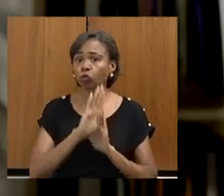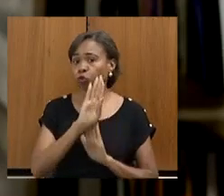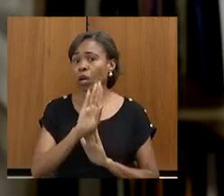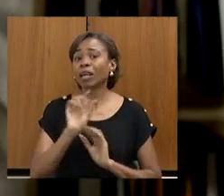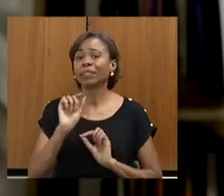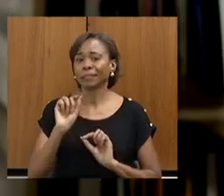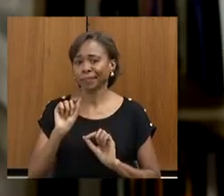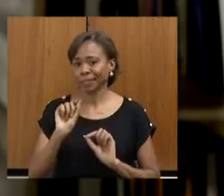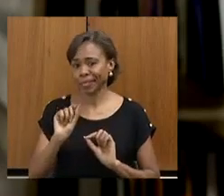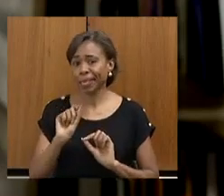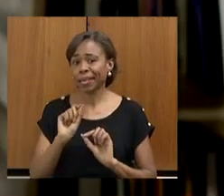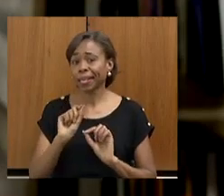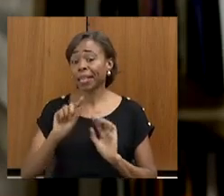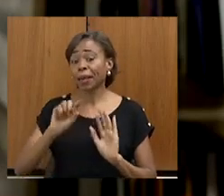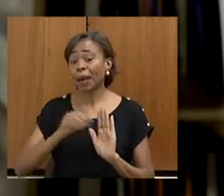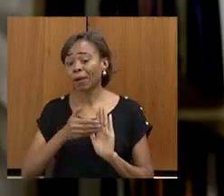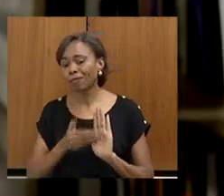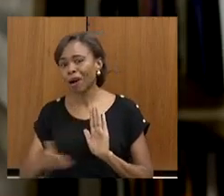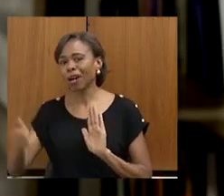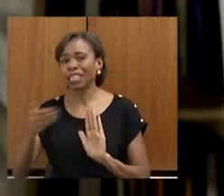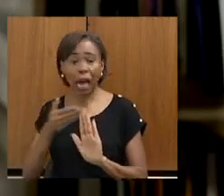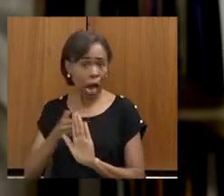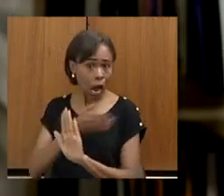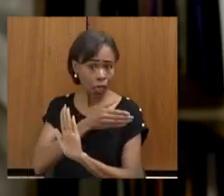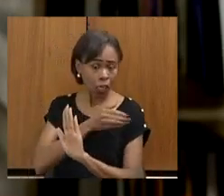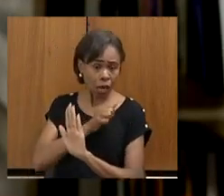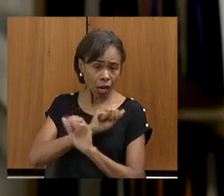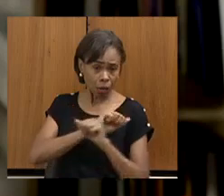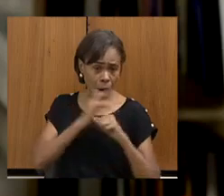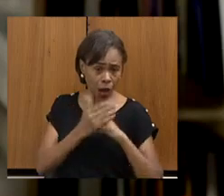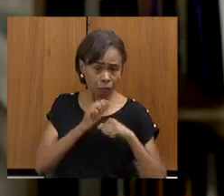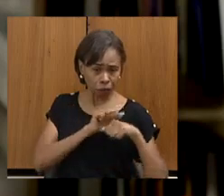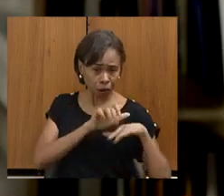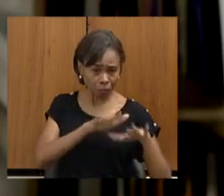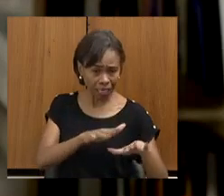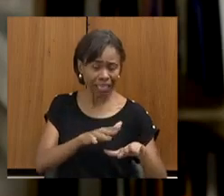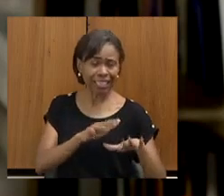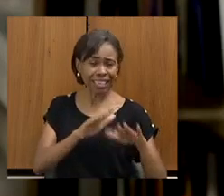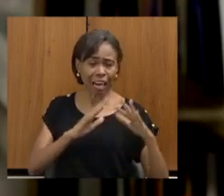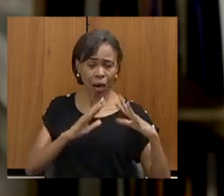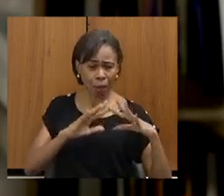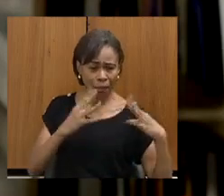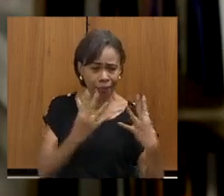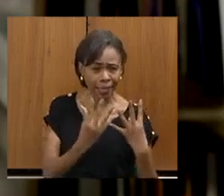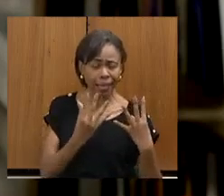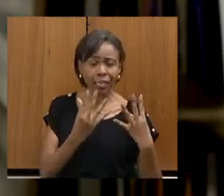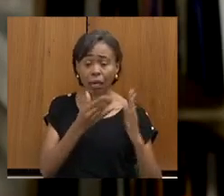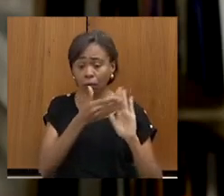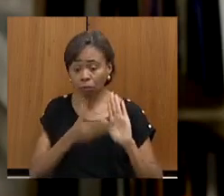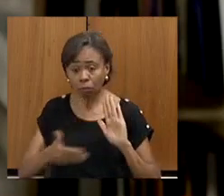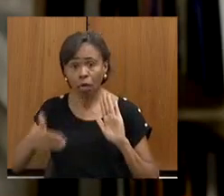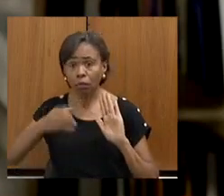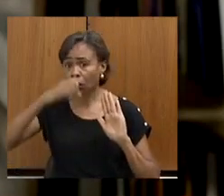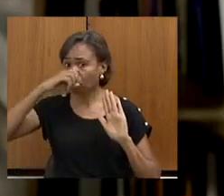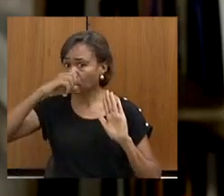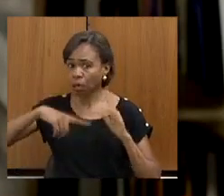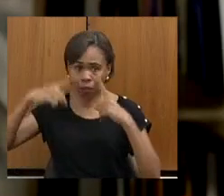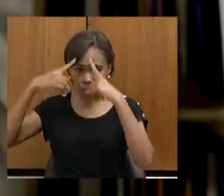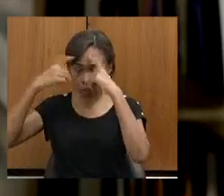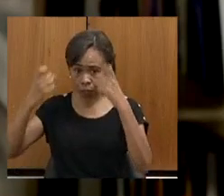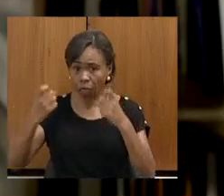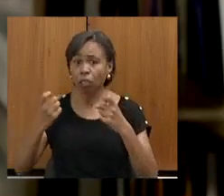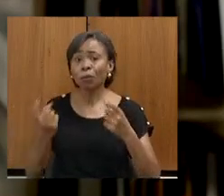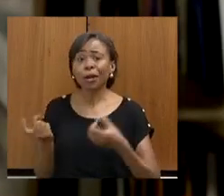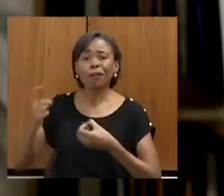a pandemia e a quarentena. O retorno das crianças e dos adolescentes às escolas